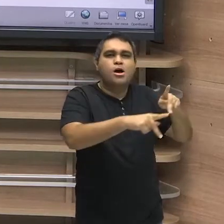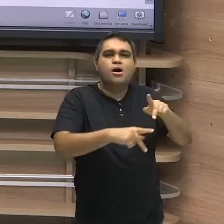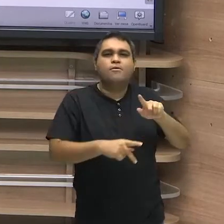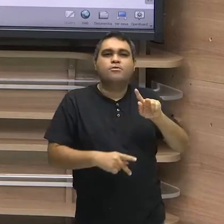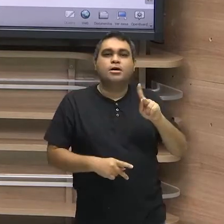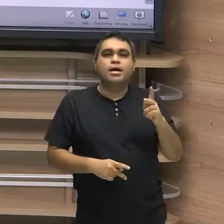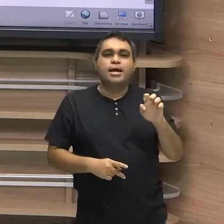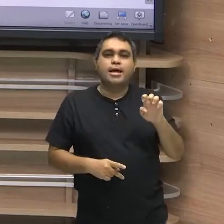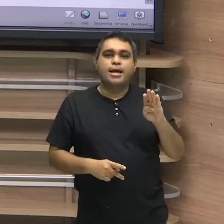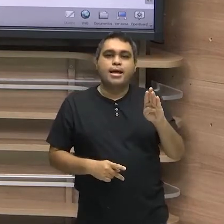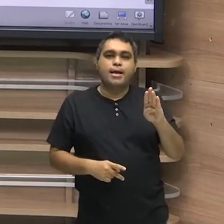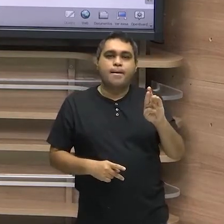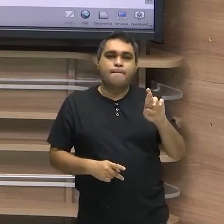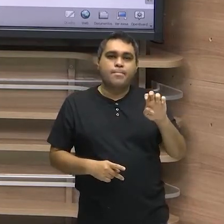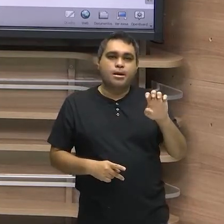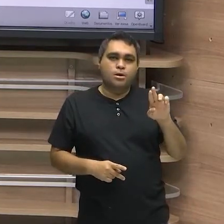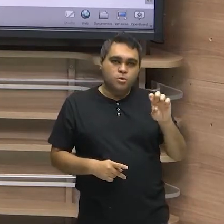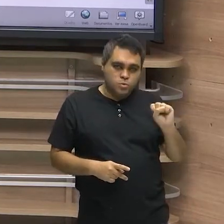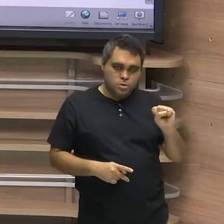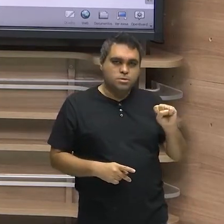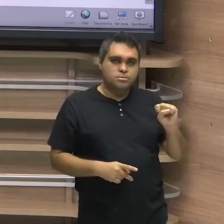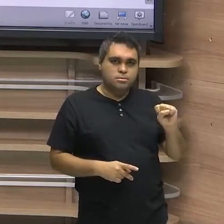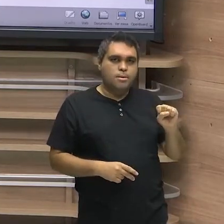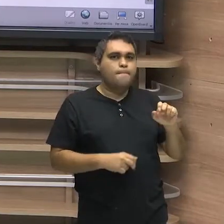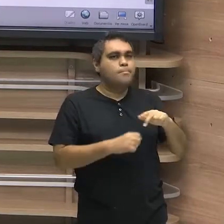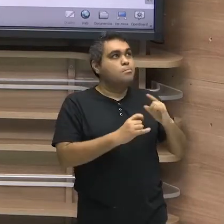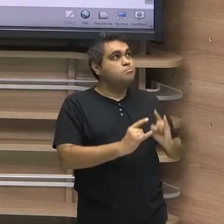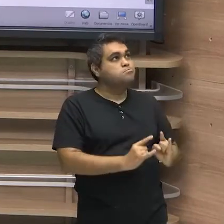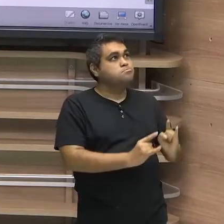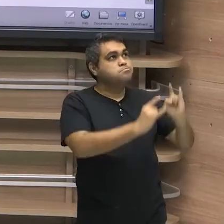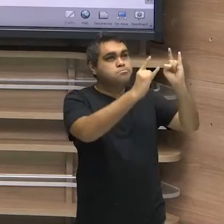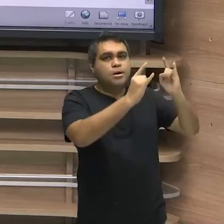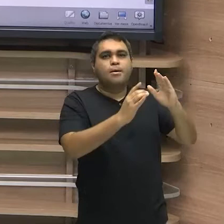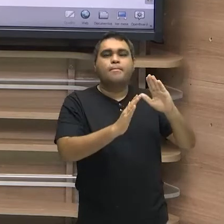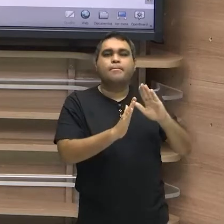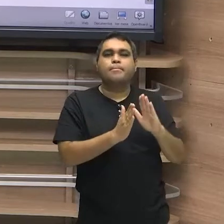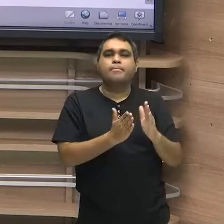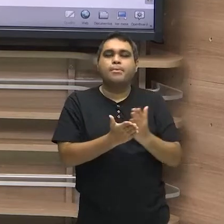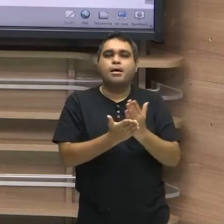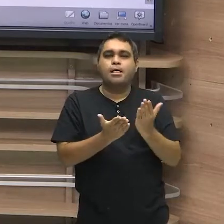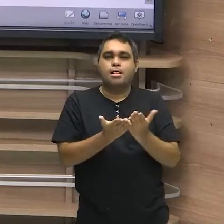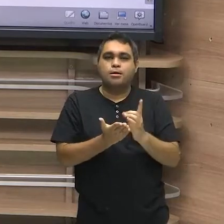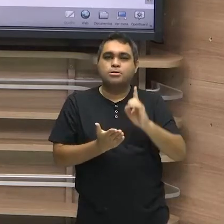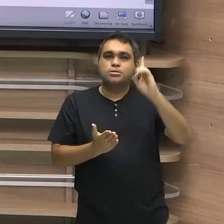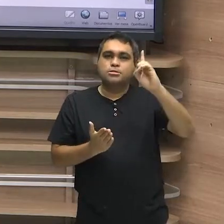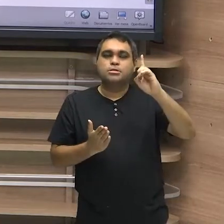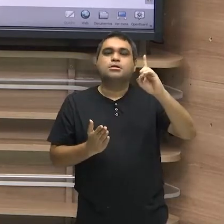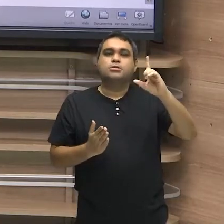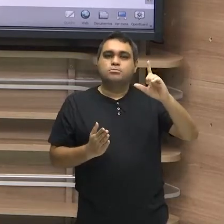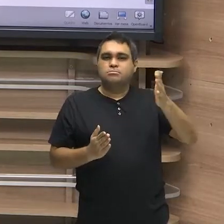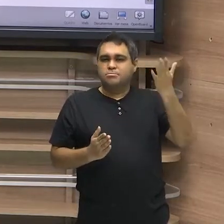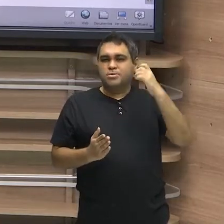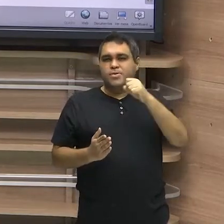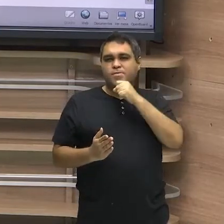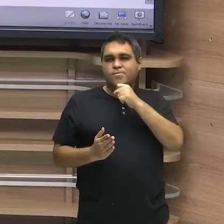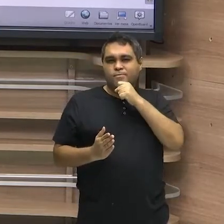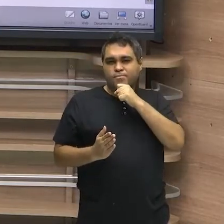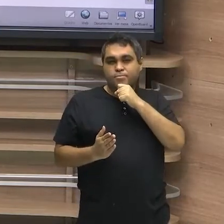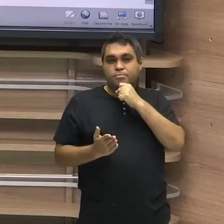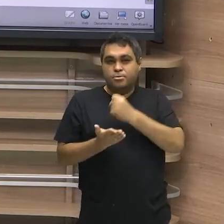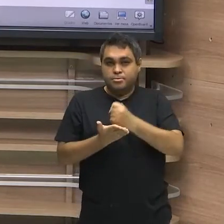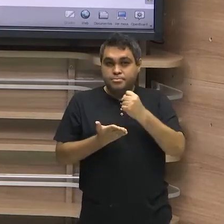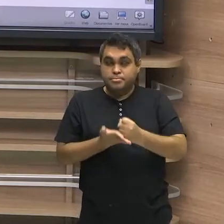isso que a Torre de Babel aparece com toda frequência na Bíblia, né? No Antigo Testamento. A gente vai ver aí a presença